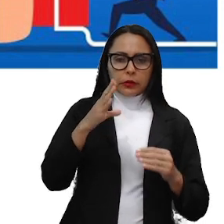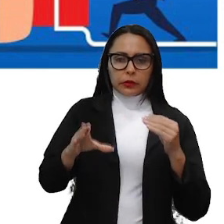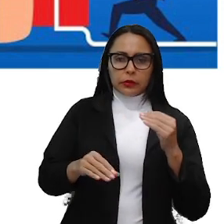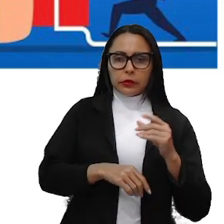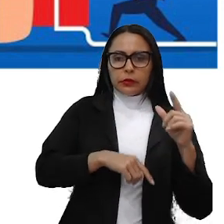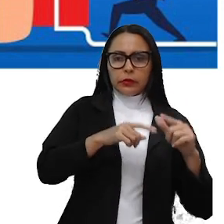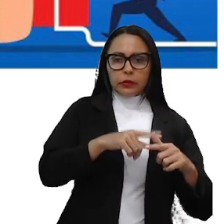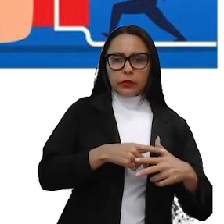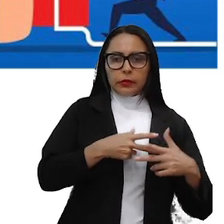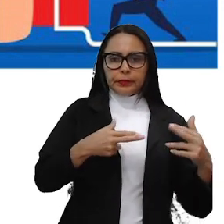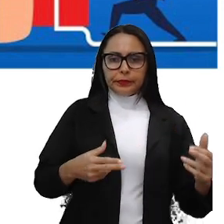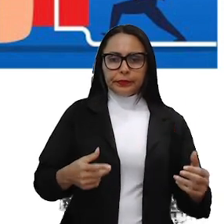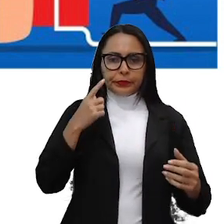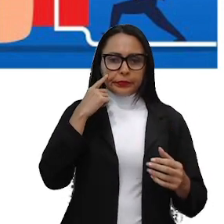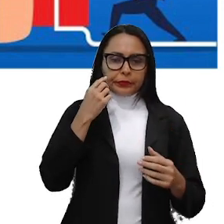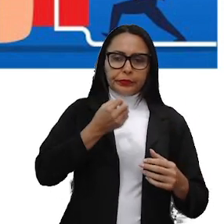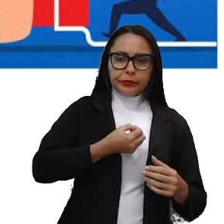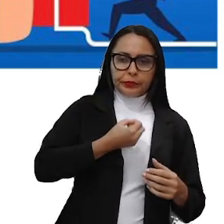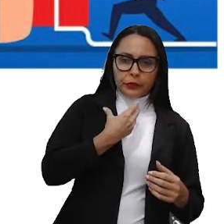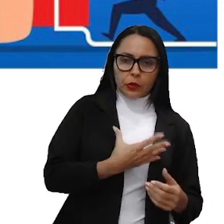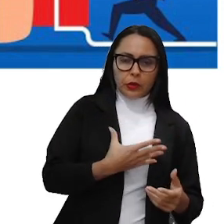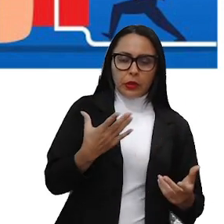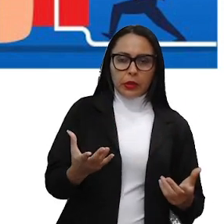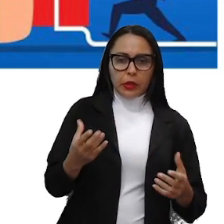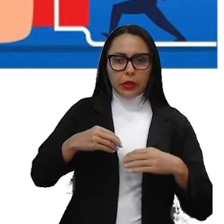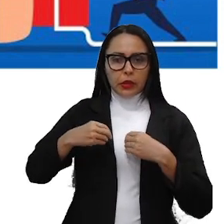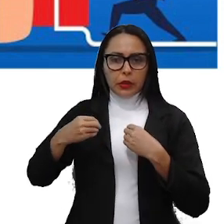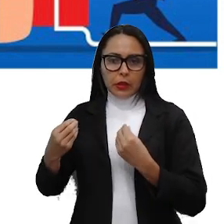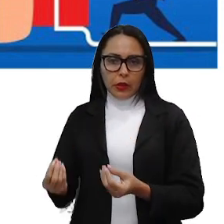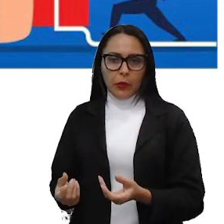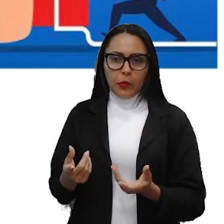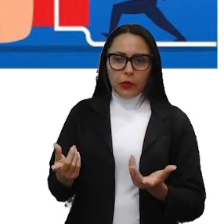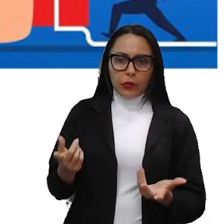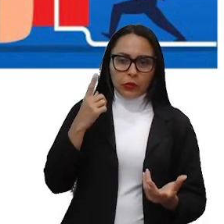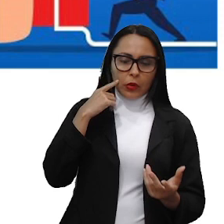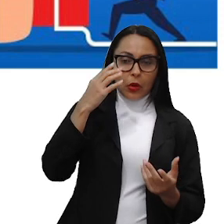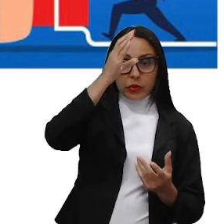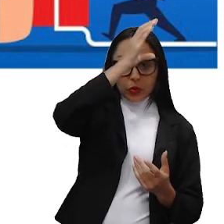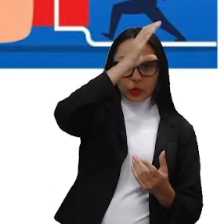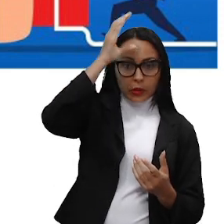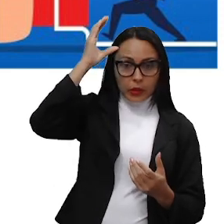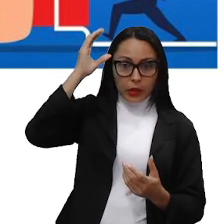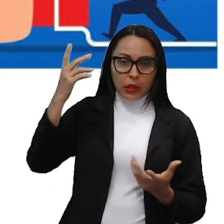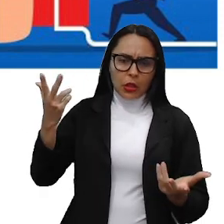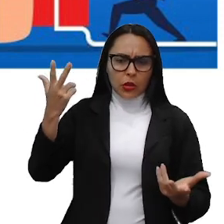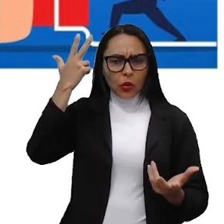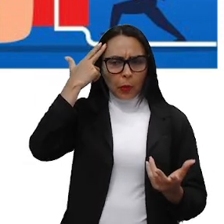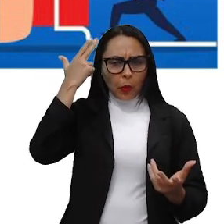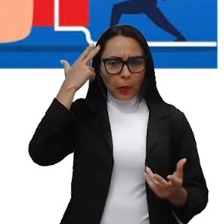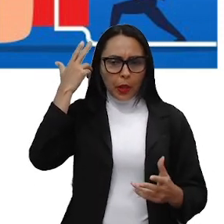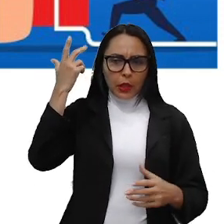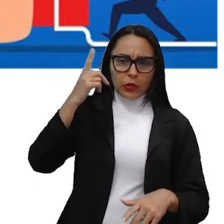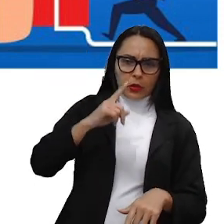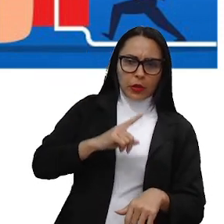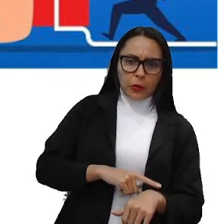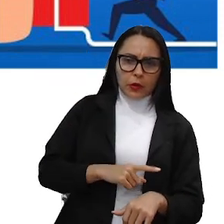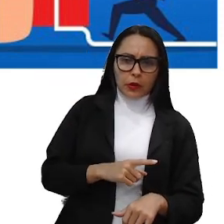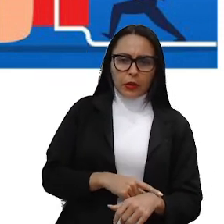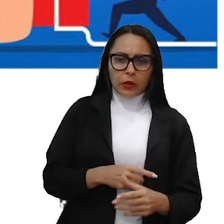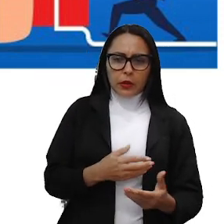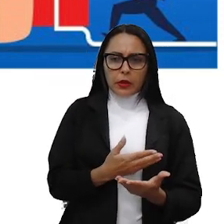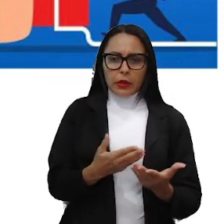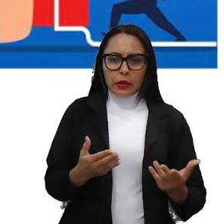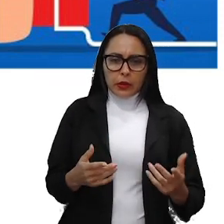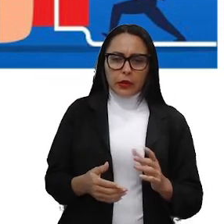matéria-prima, beneficiar a matéria-prima e entregar o produto acabado ao seu cliente. E é normalmente esse tempo, que a gente chama de lead